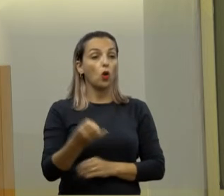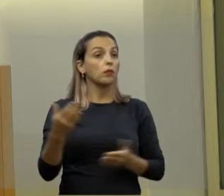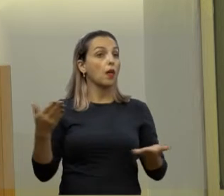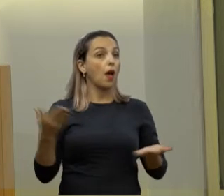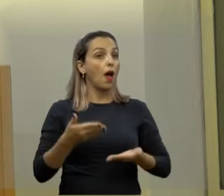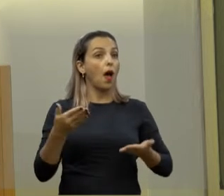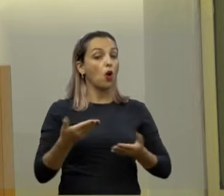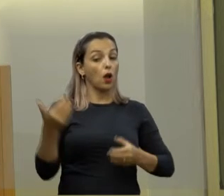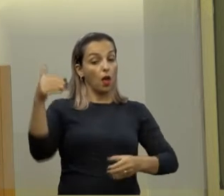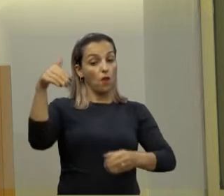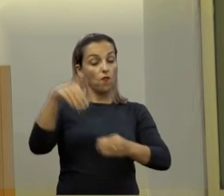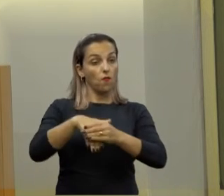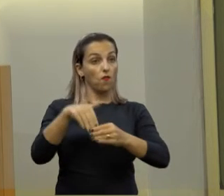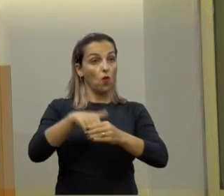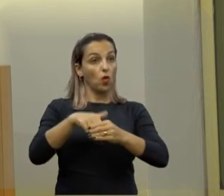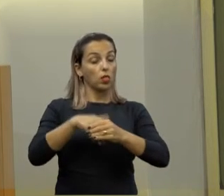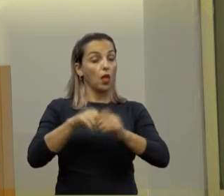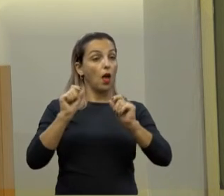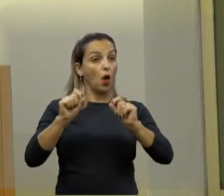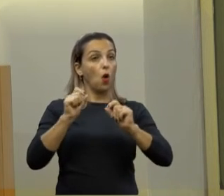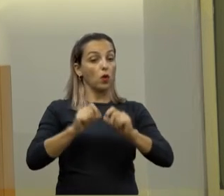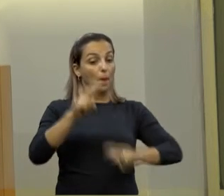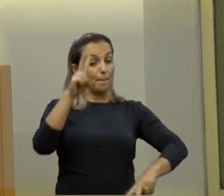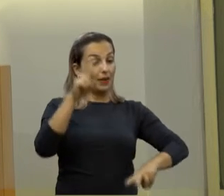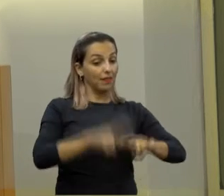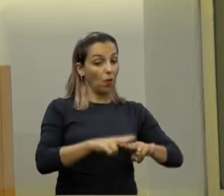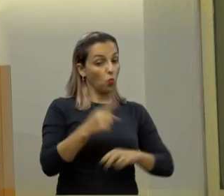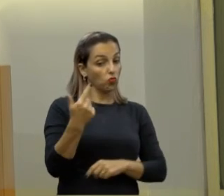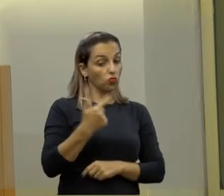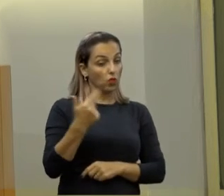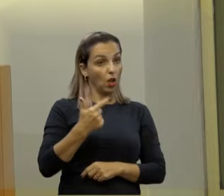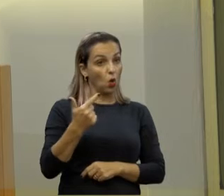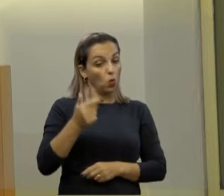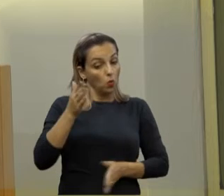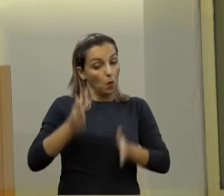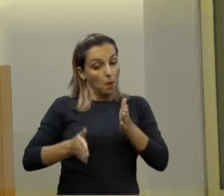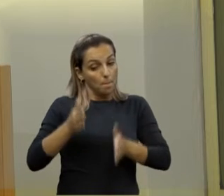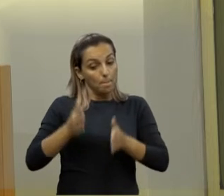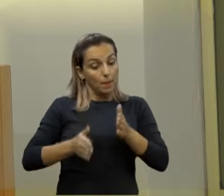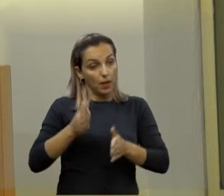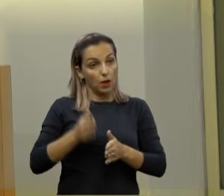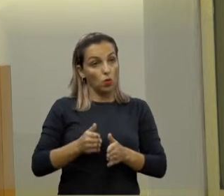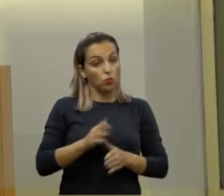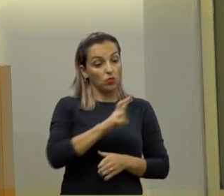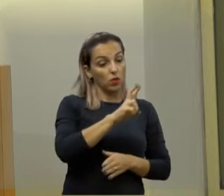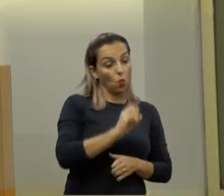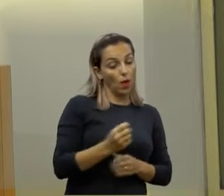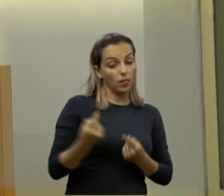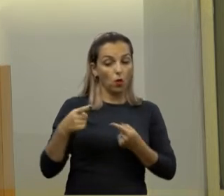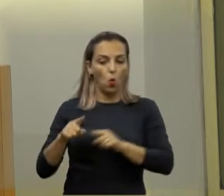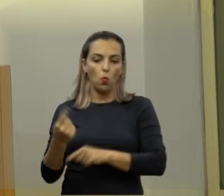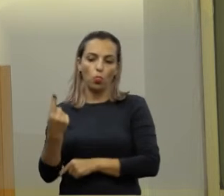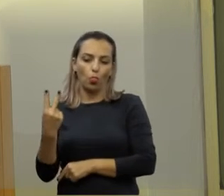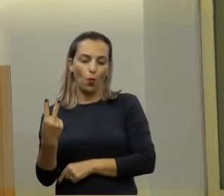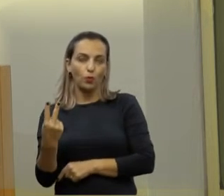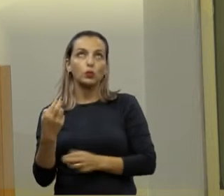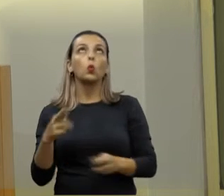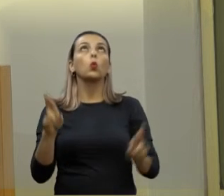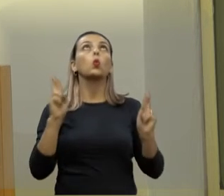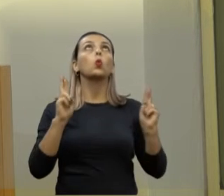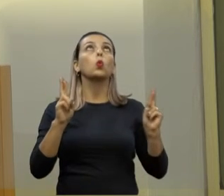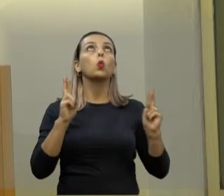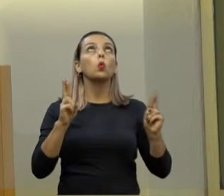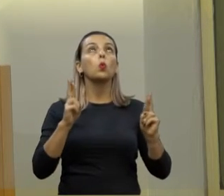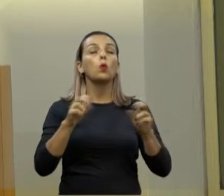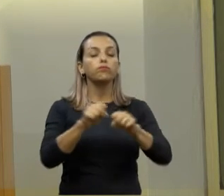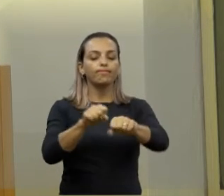portas para que seja votado aí a prisão em Segunda instância por 50 votos a favor contra 12 tão logo logo se Deus quiser estar